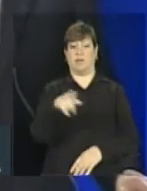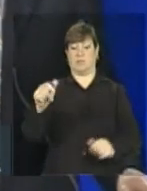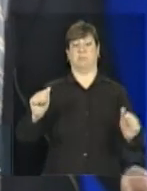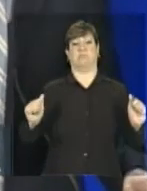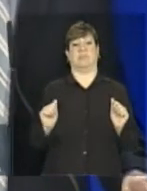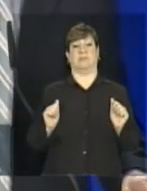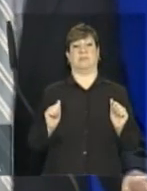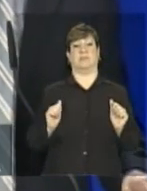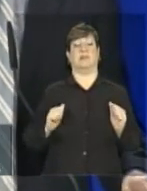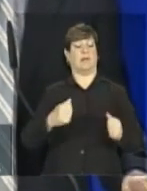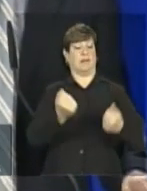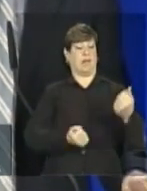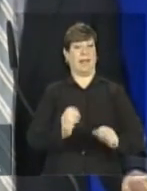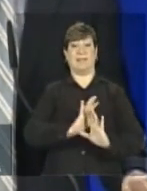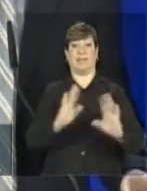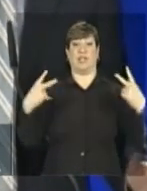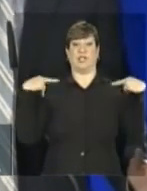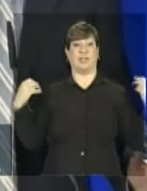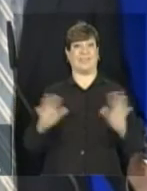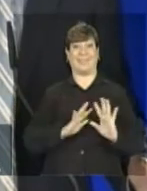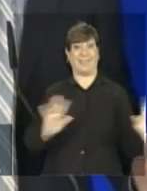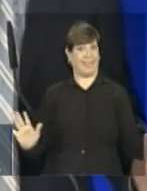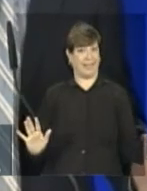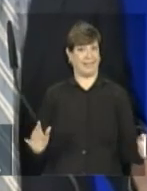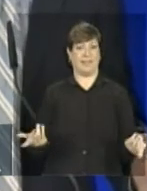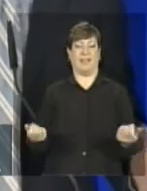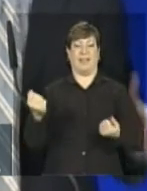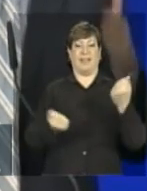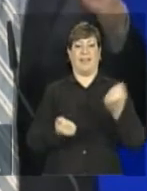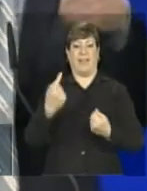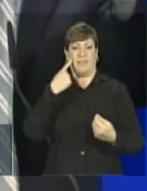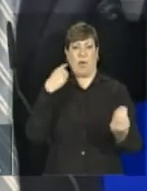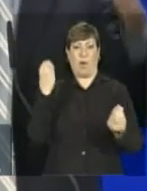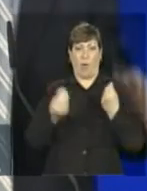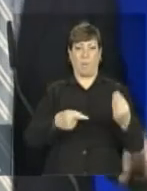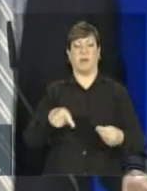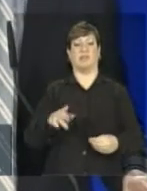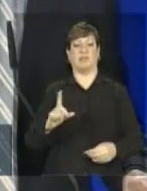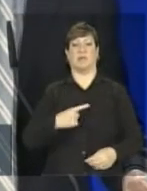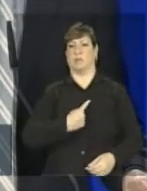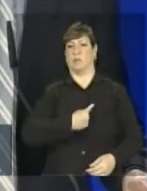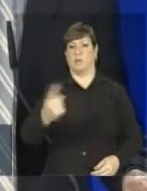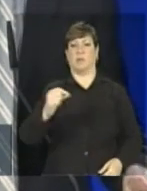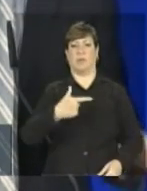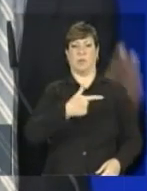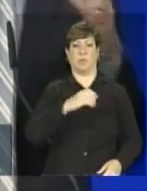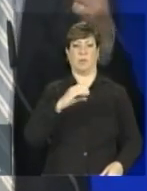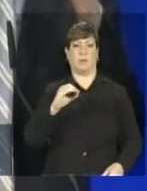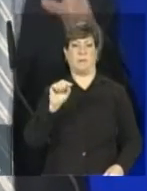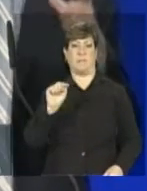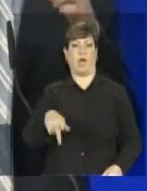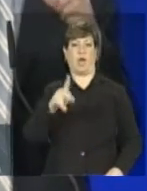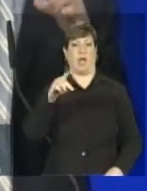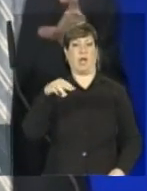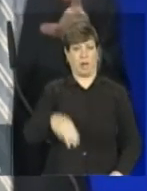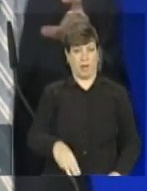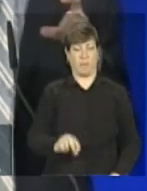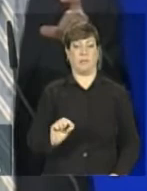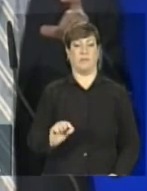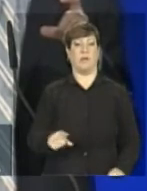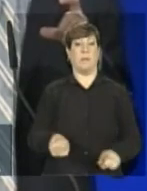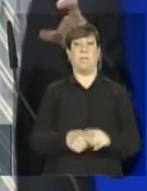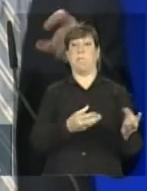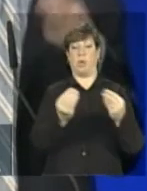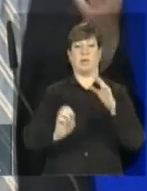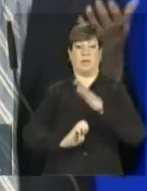sem condutor. Os automóveis Google já percorreram 200 mil quilômetros. Muitas